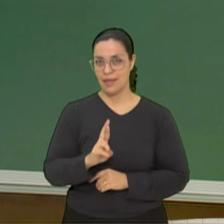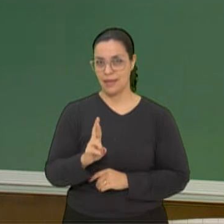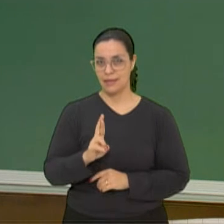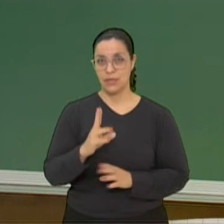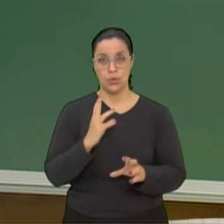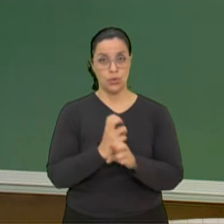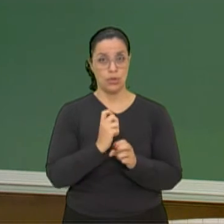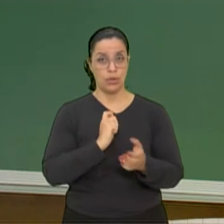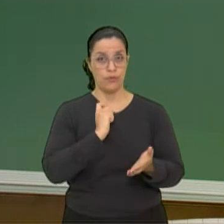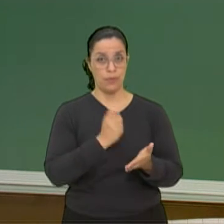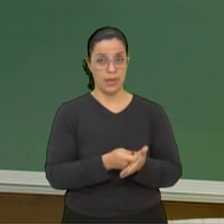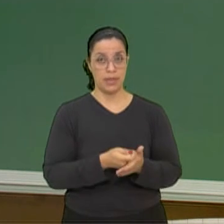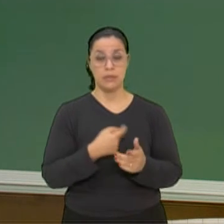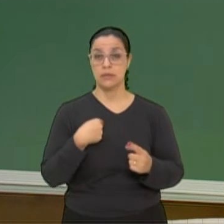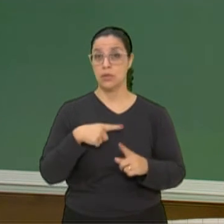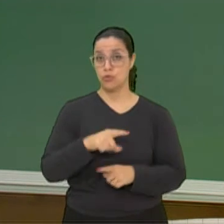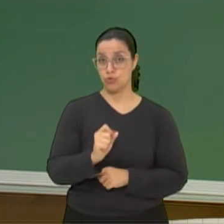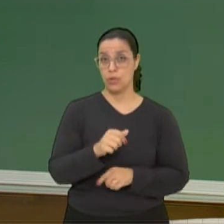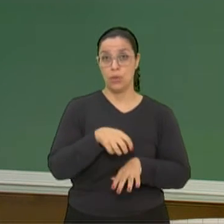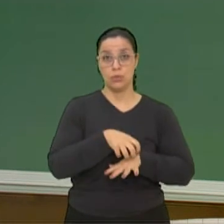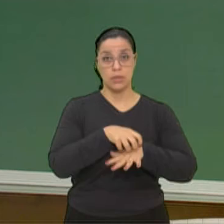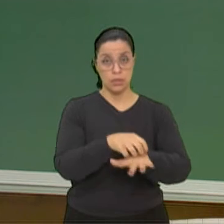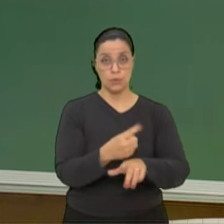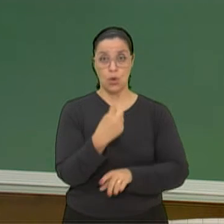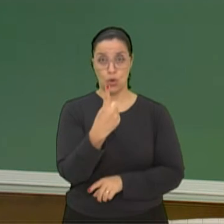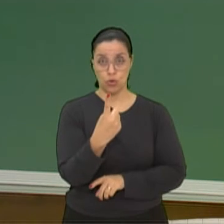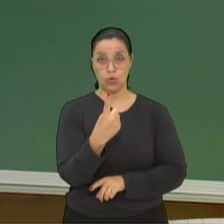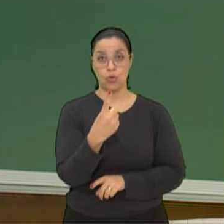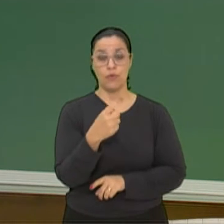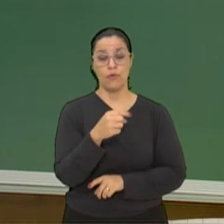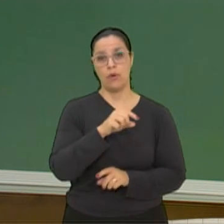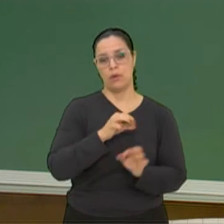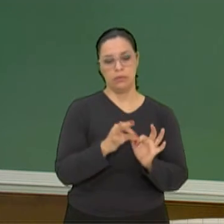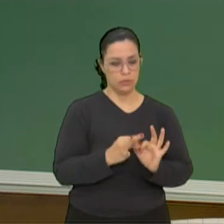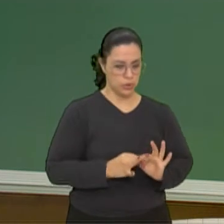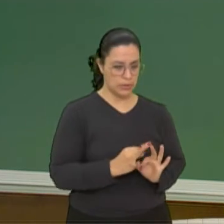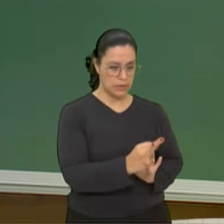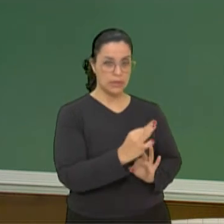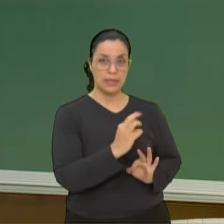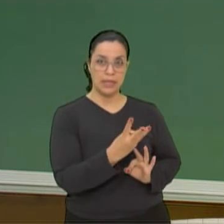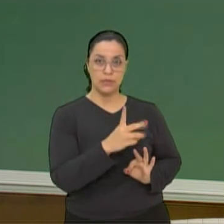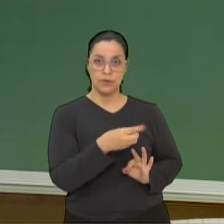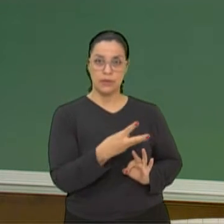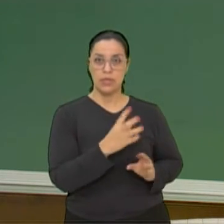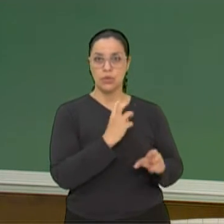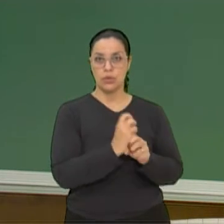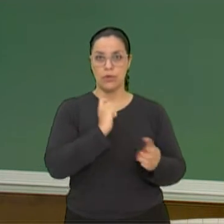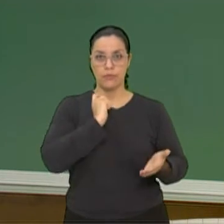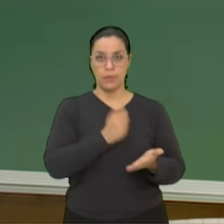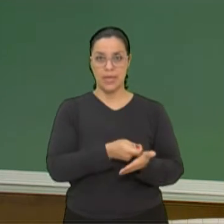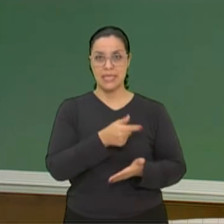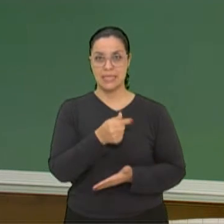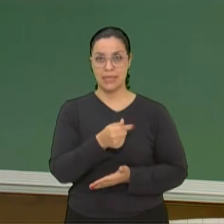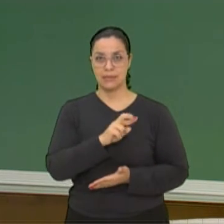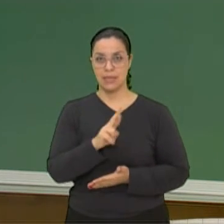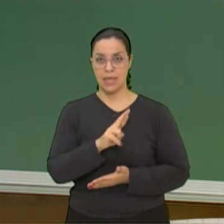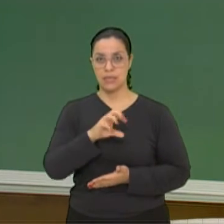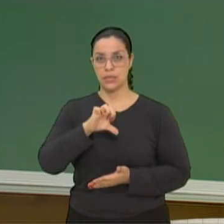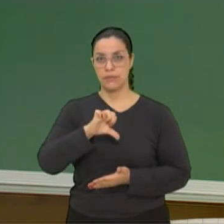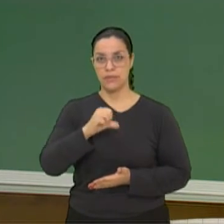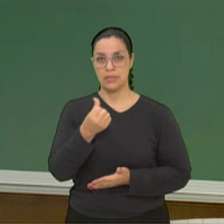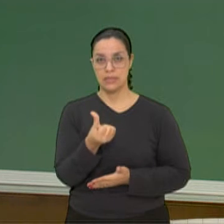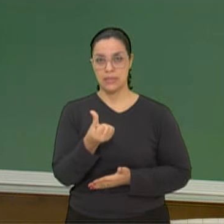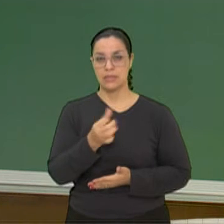resultado? Se ela utilizar a opção 1, né, andando 3,3 quilômetros, ela vai gastar um total de R$